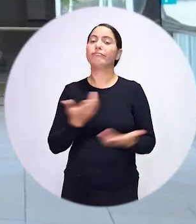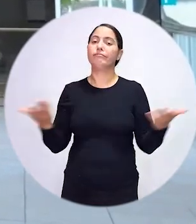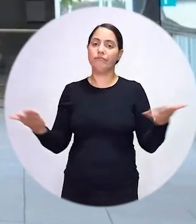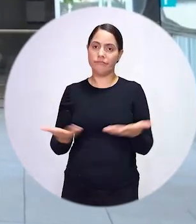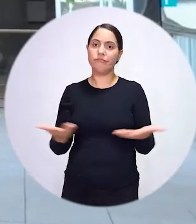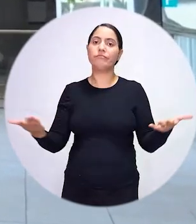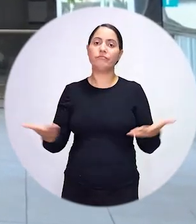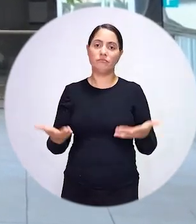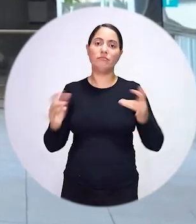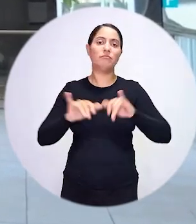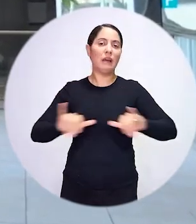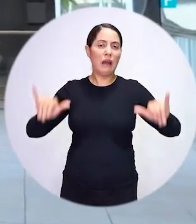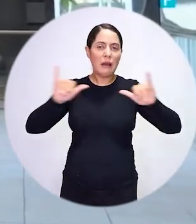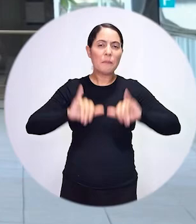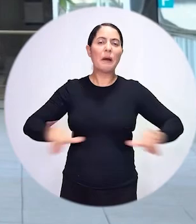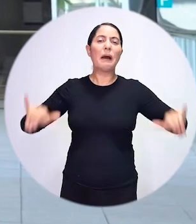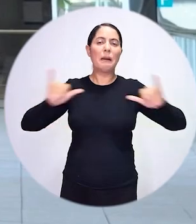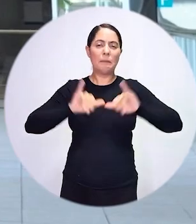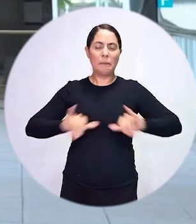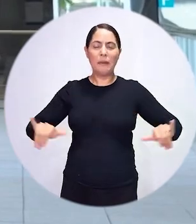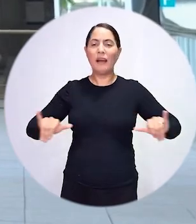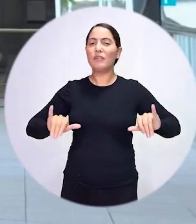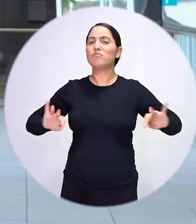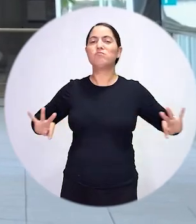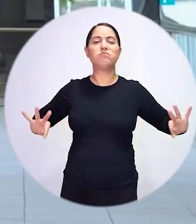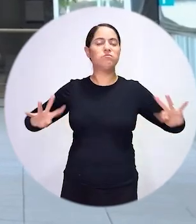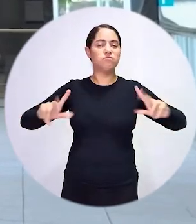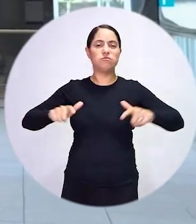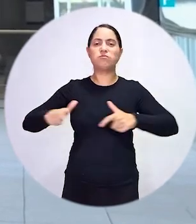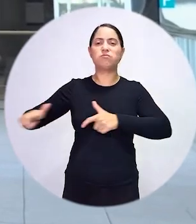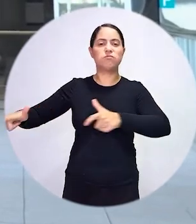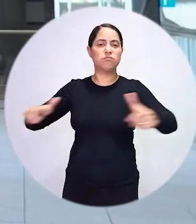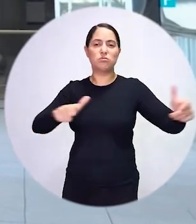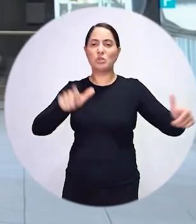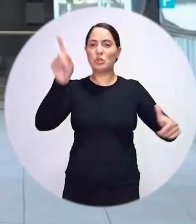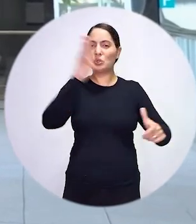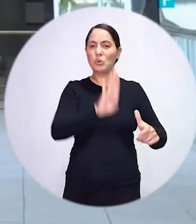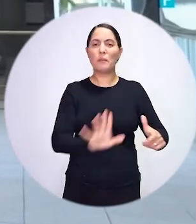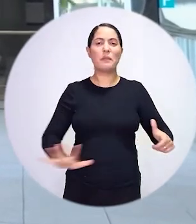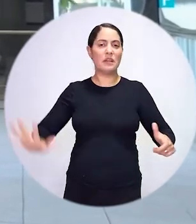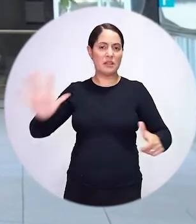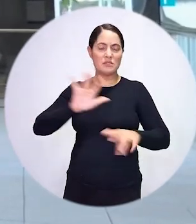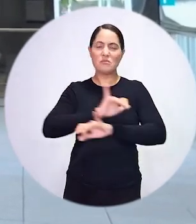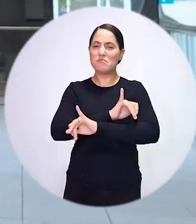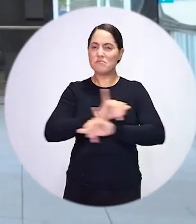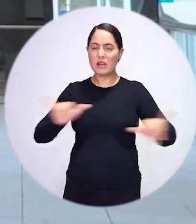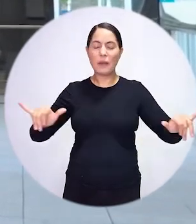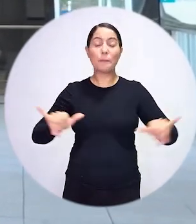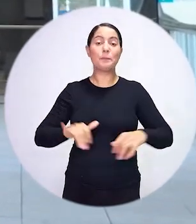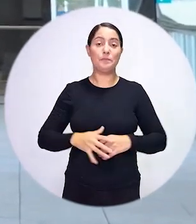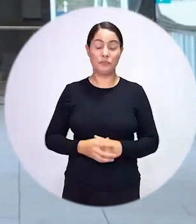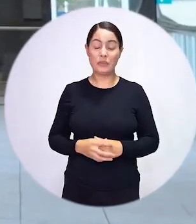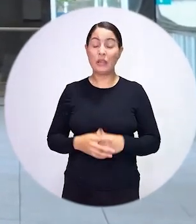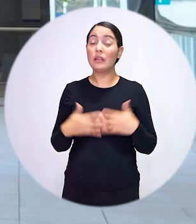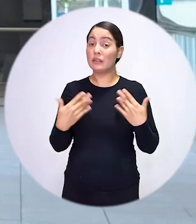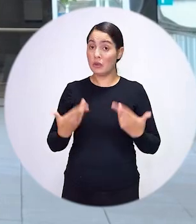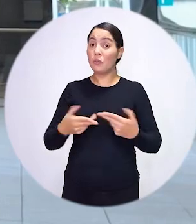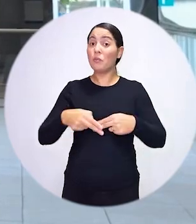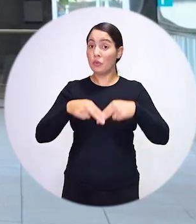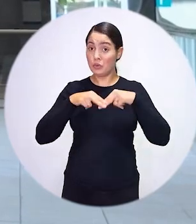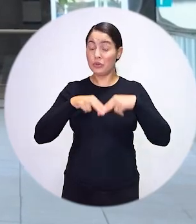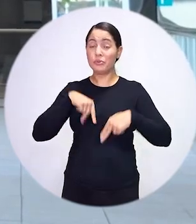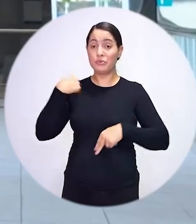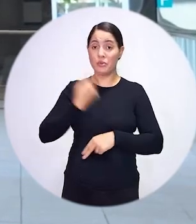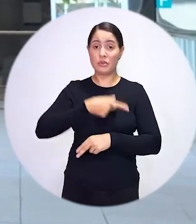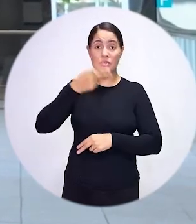conhecem. Essa manifestação ela acabou tendo uma repercussão em praticamente todos os veículos de imprensa nacionais,